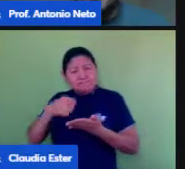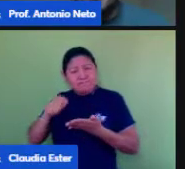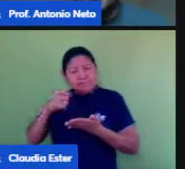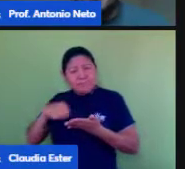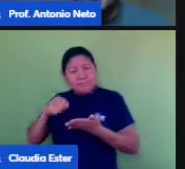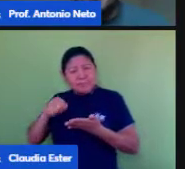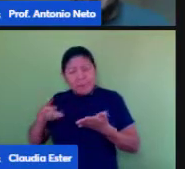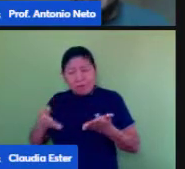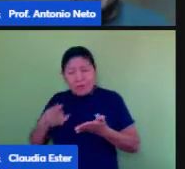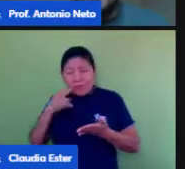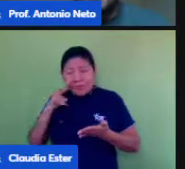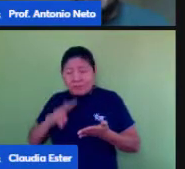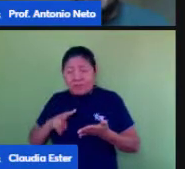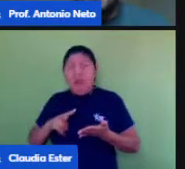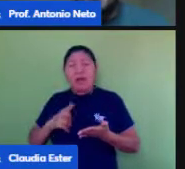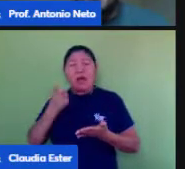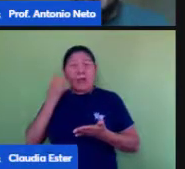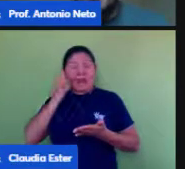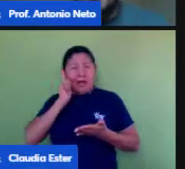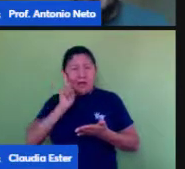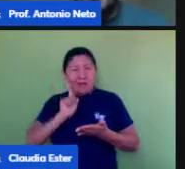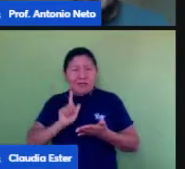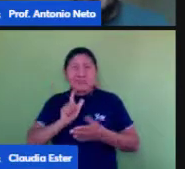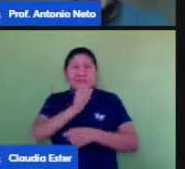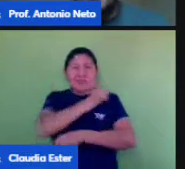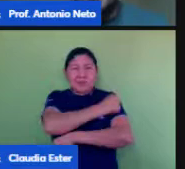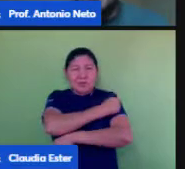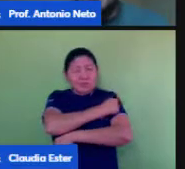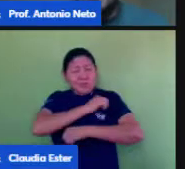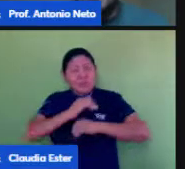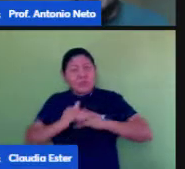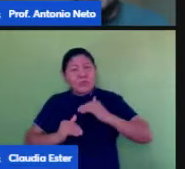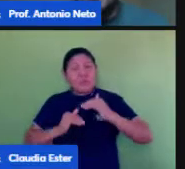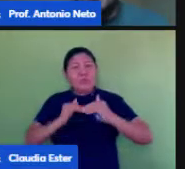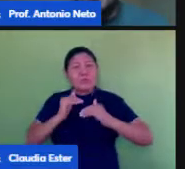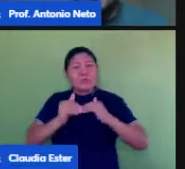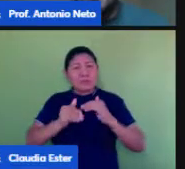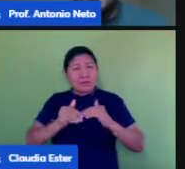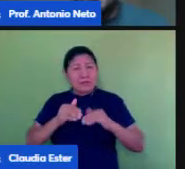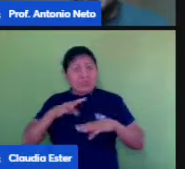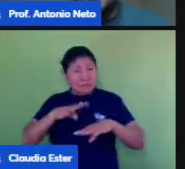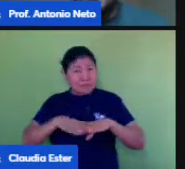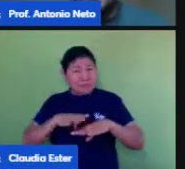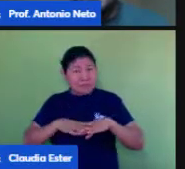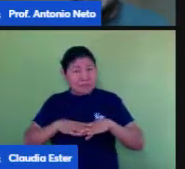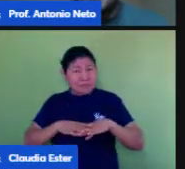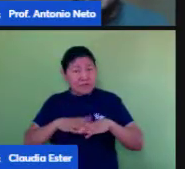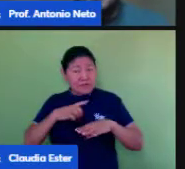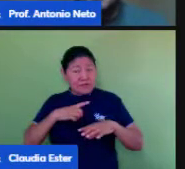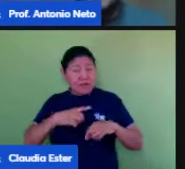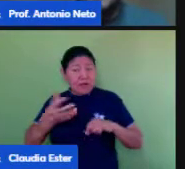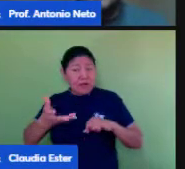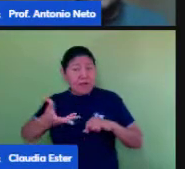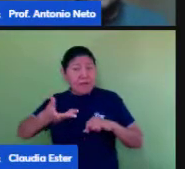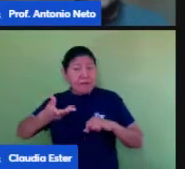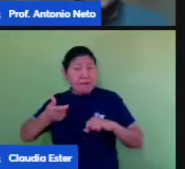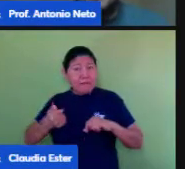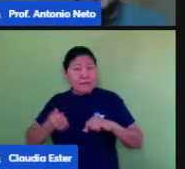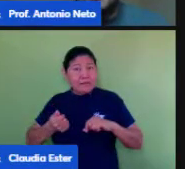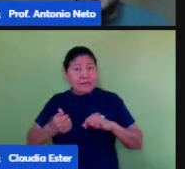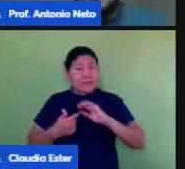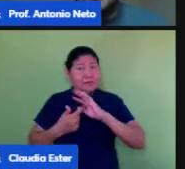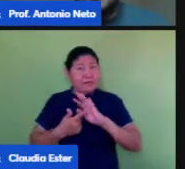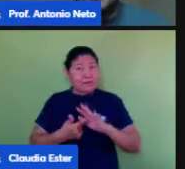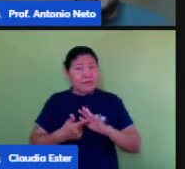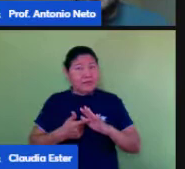alcançar mesmo. Então, olha só, na matemática, foi elencado lá uma habilidade, por exemplo, que é referente à